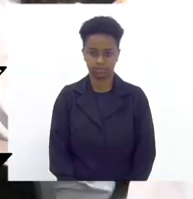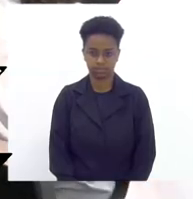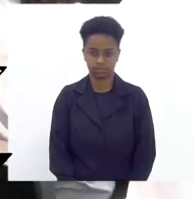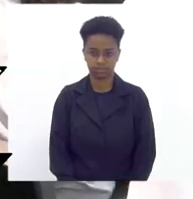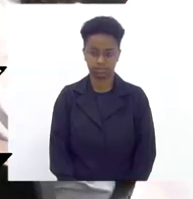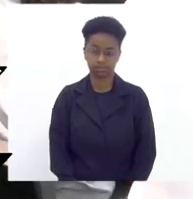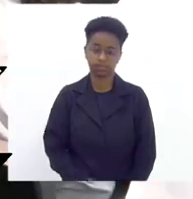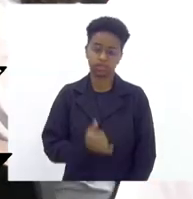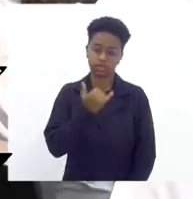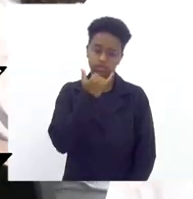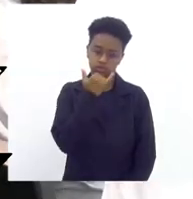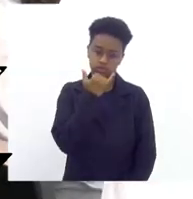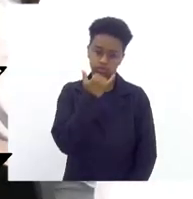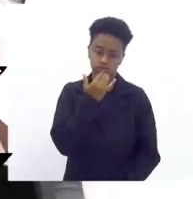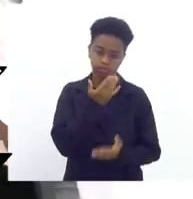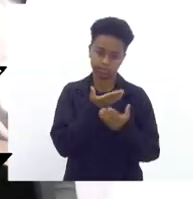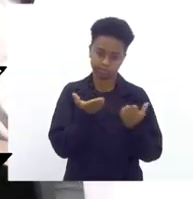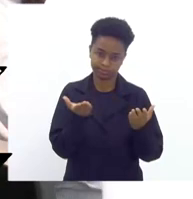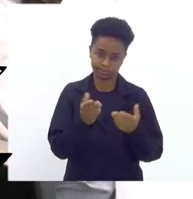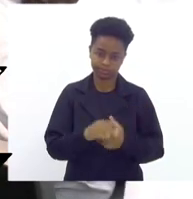desculpa gente